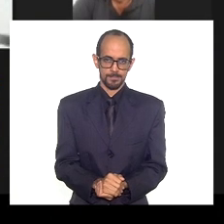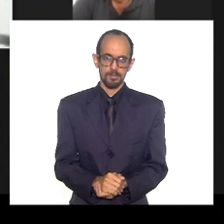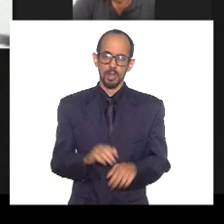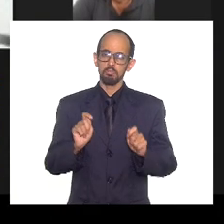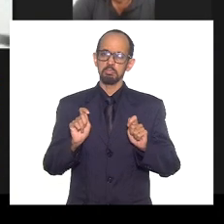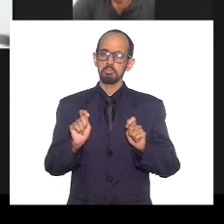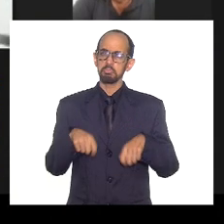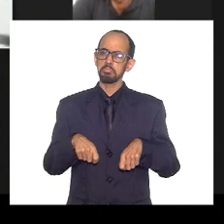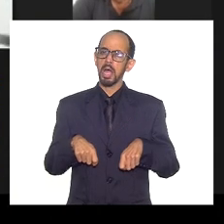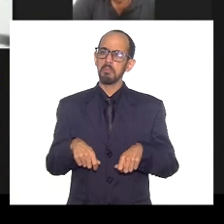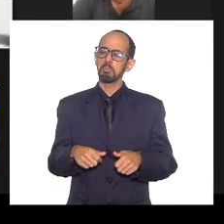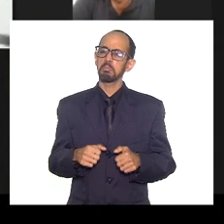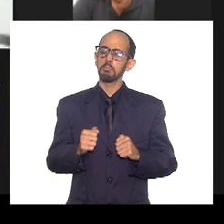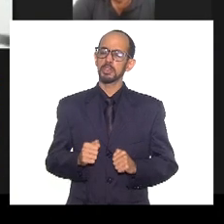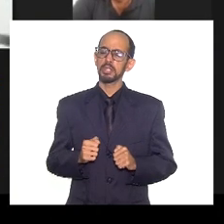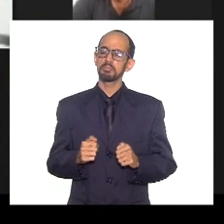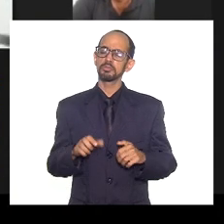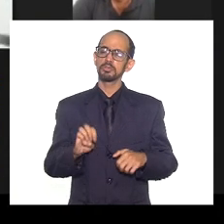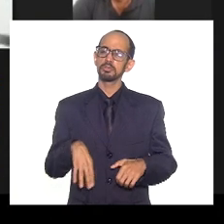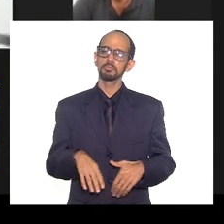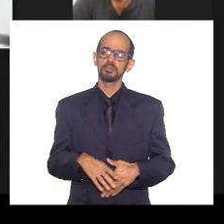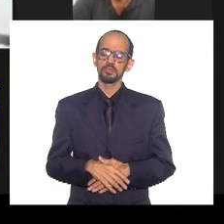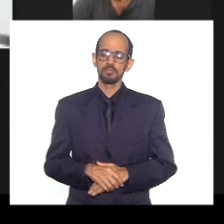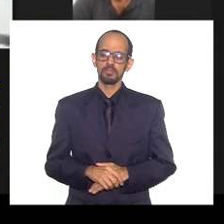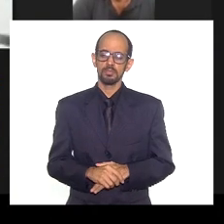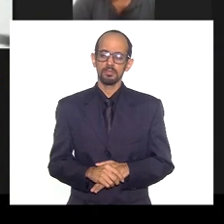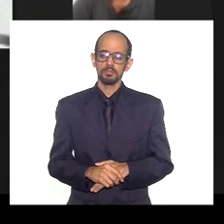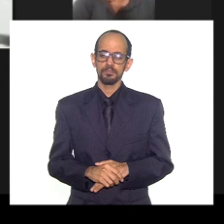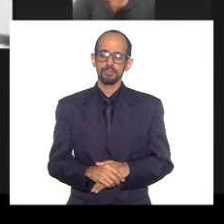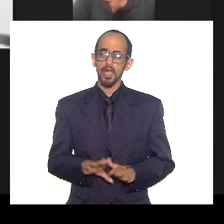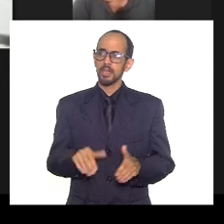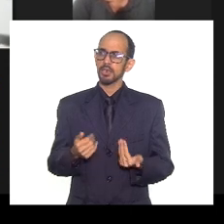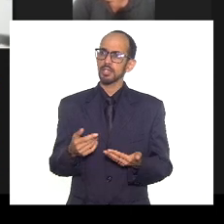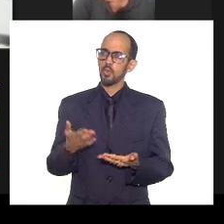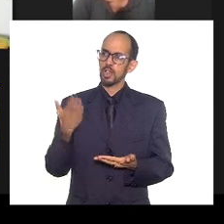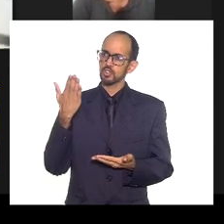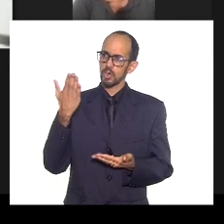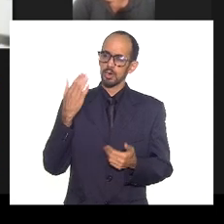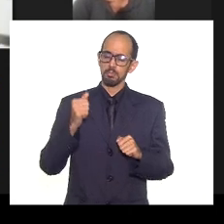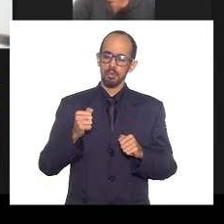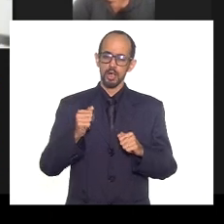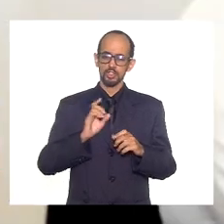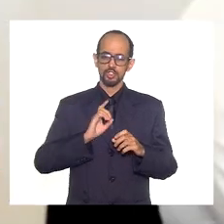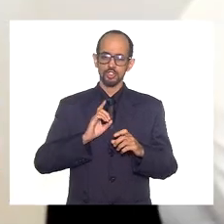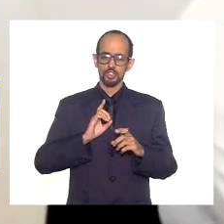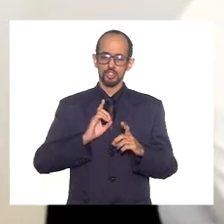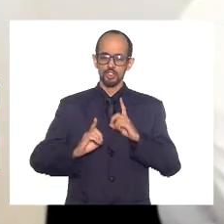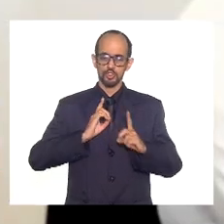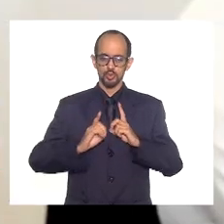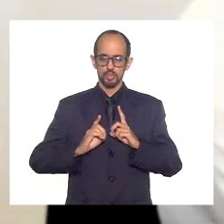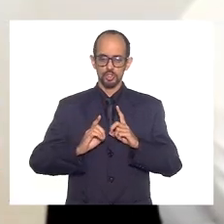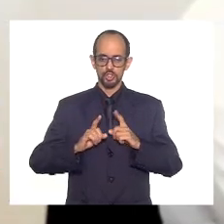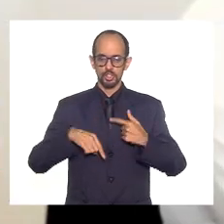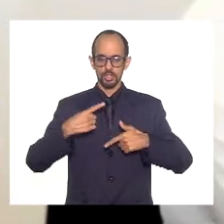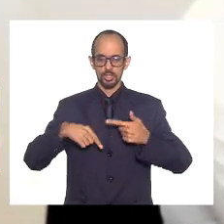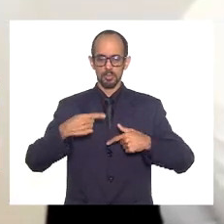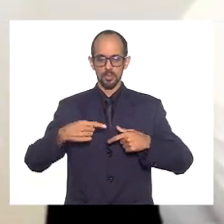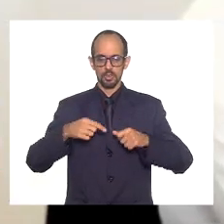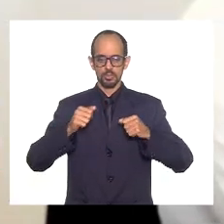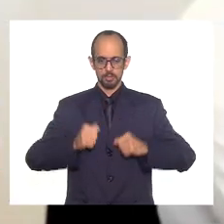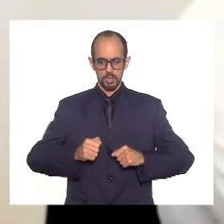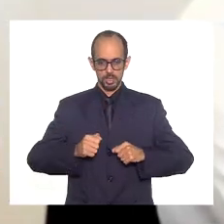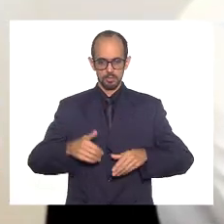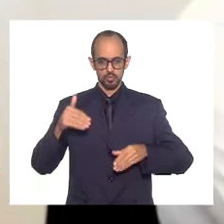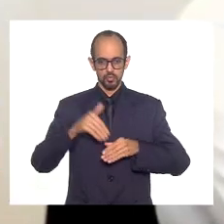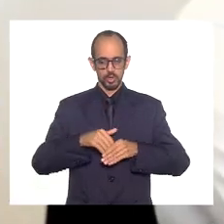Podemos sim, senhor presidente. Então, Vossa Excelência pode discutir de uma vez e a gente pode votar todos os destaques